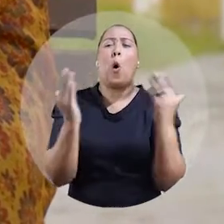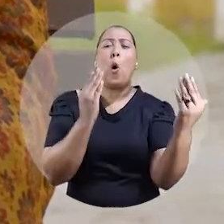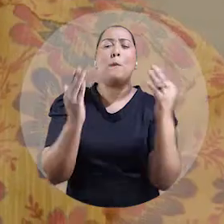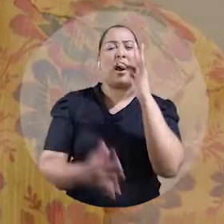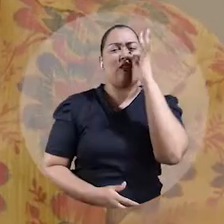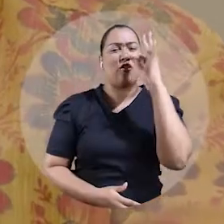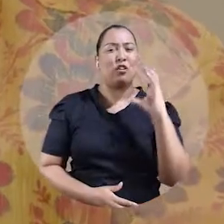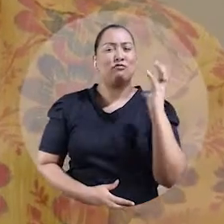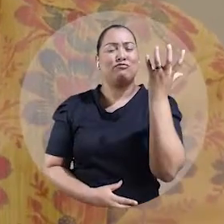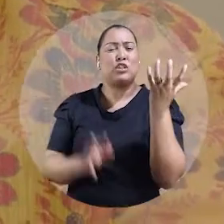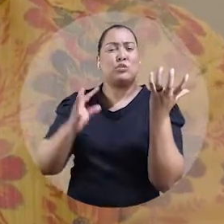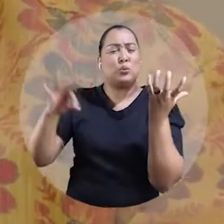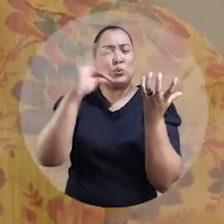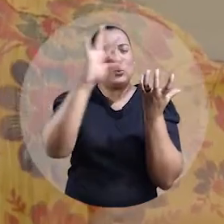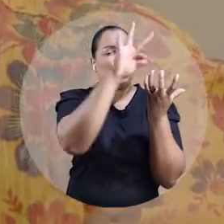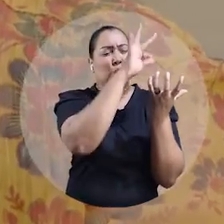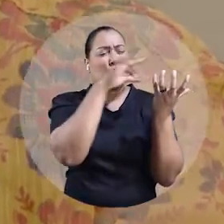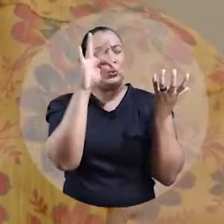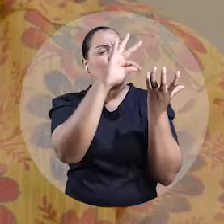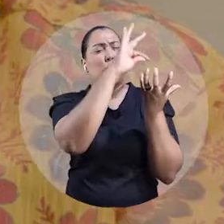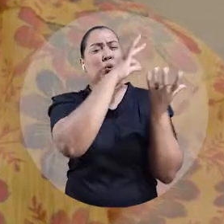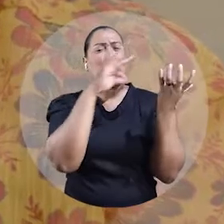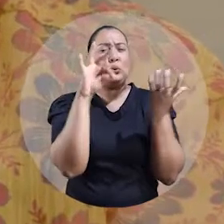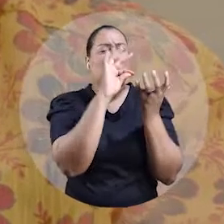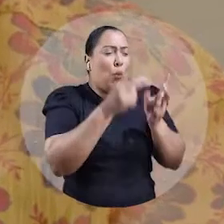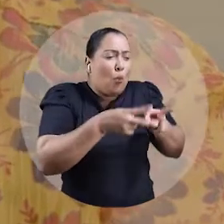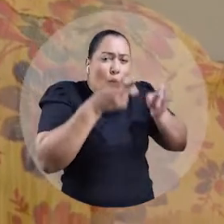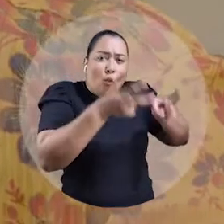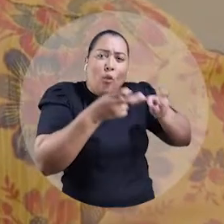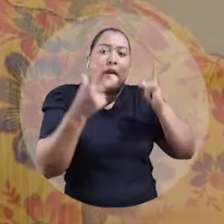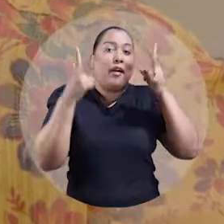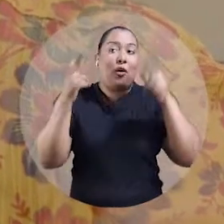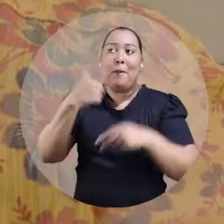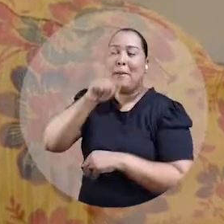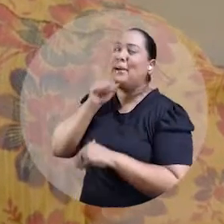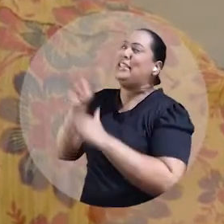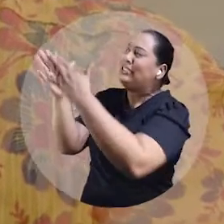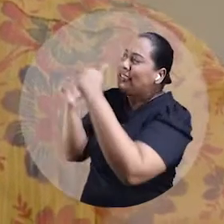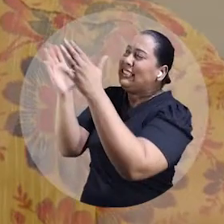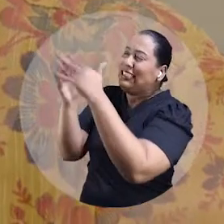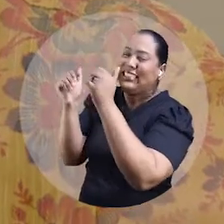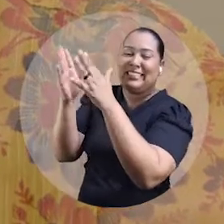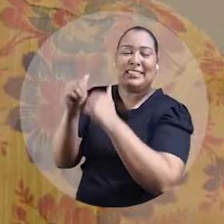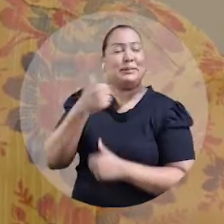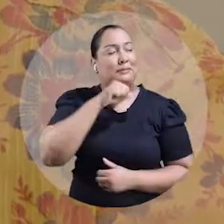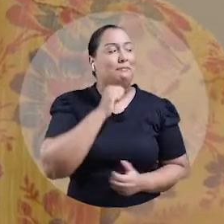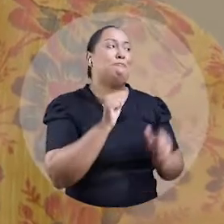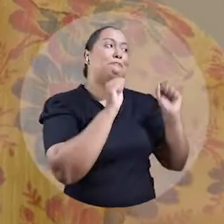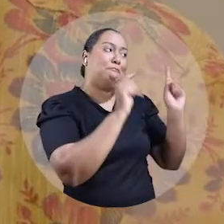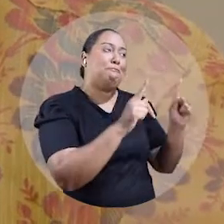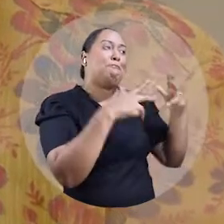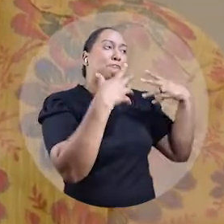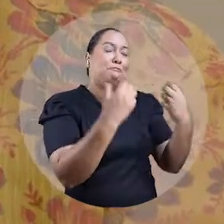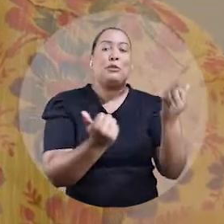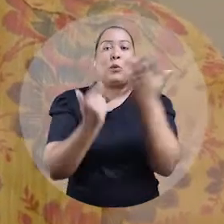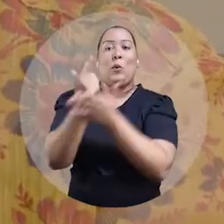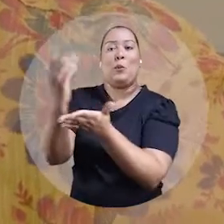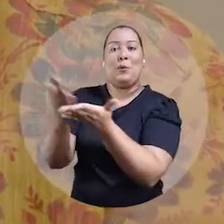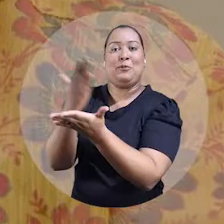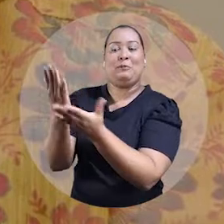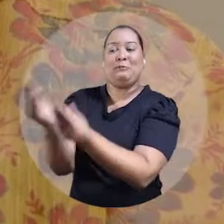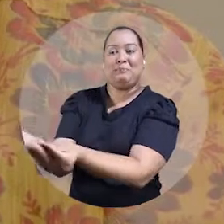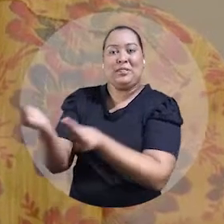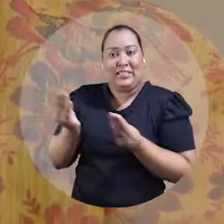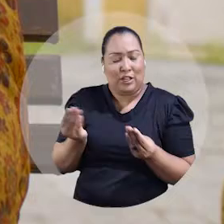flor. Então minha mãe sucumbiu aos pedidos, comprou uma cartilha e eu aprendi em pouco